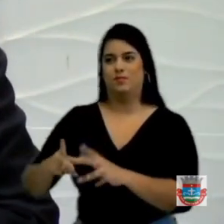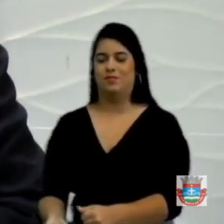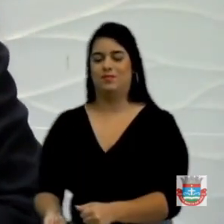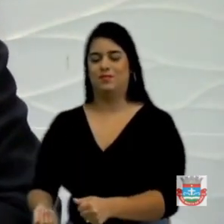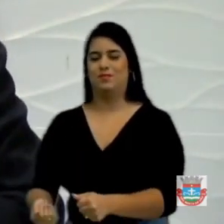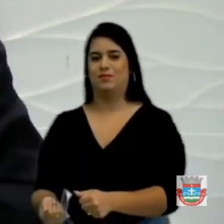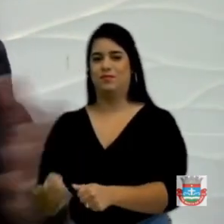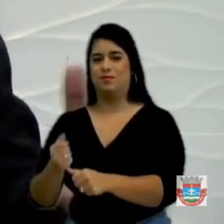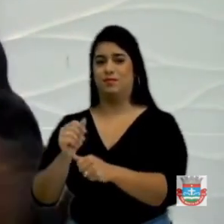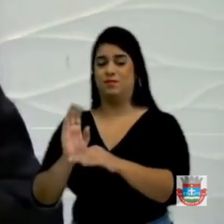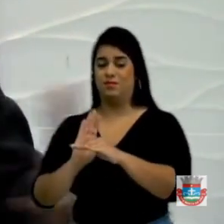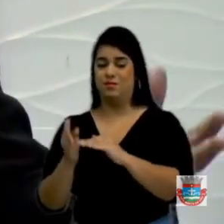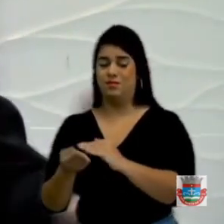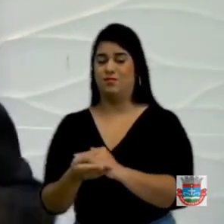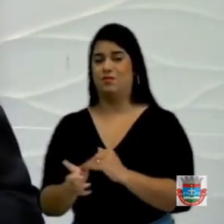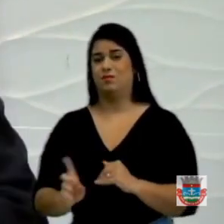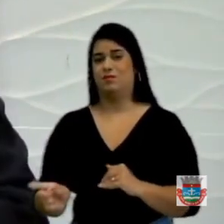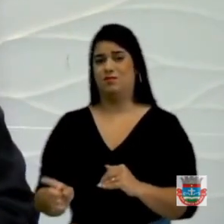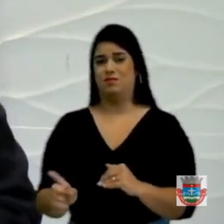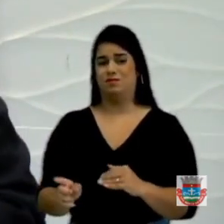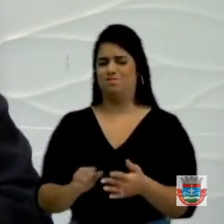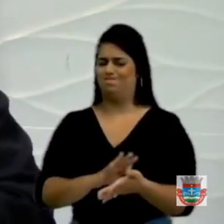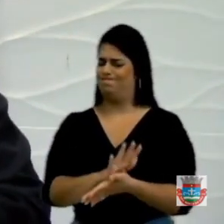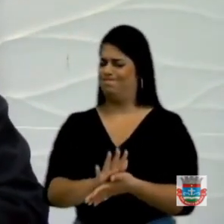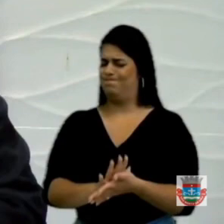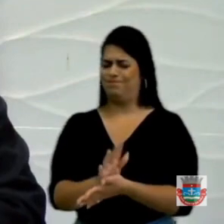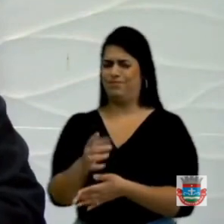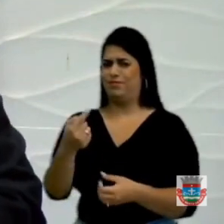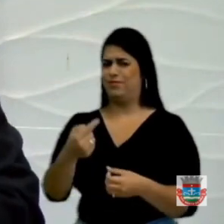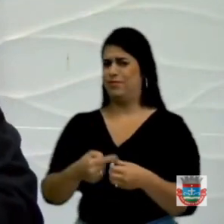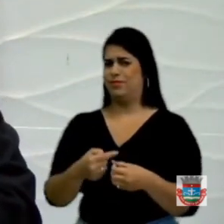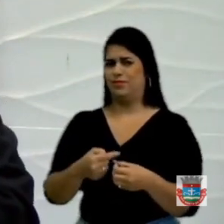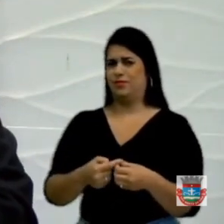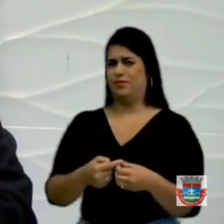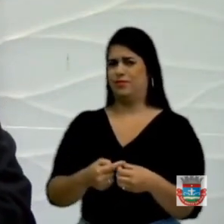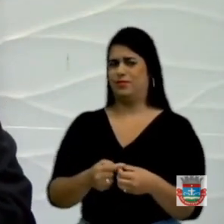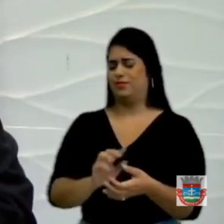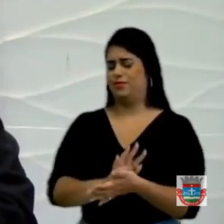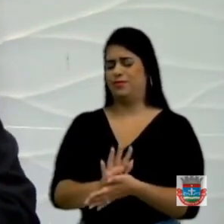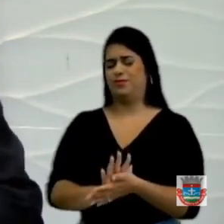loteamento. Que não é nada para o município. Nada.